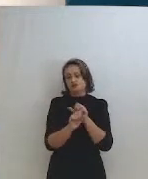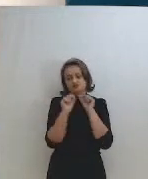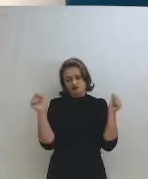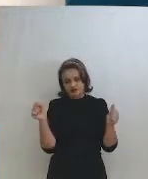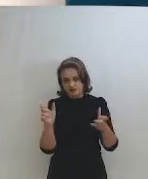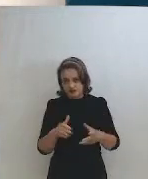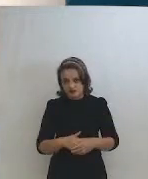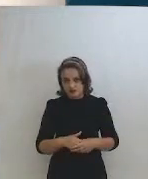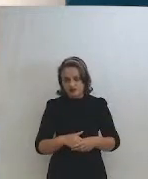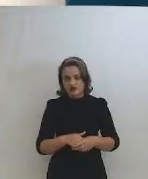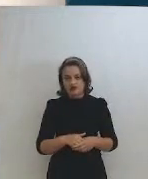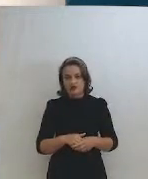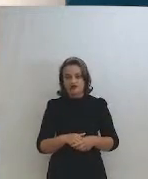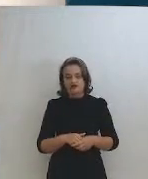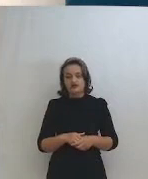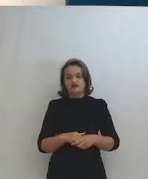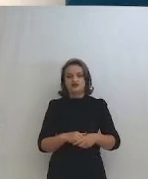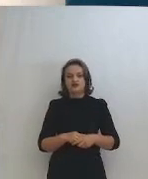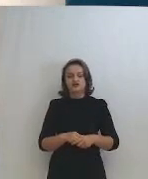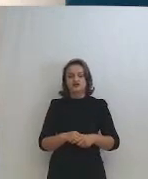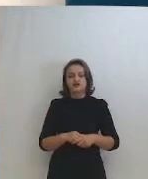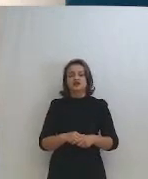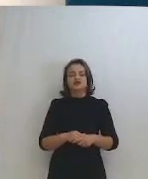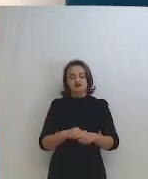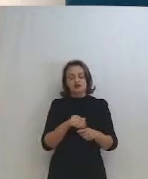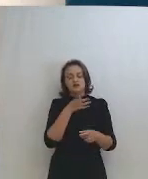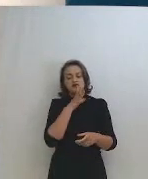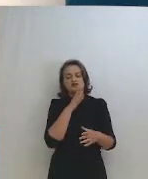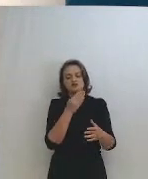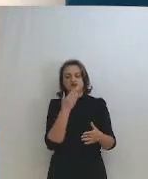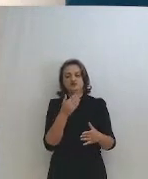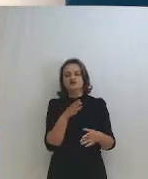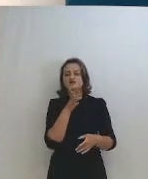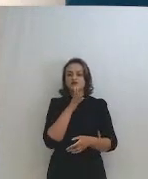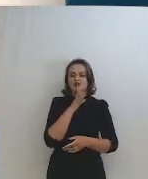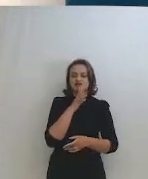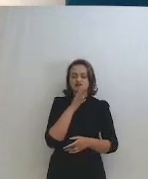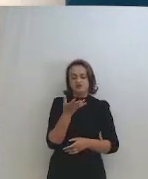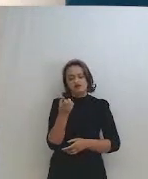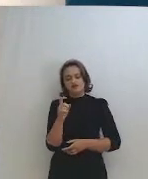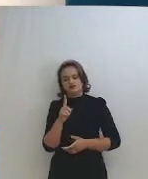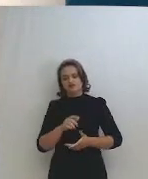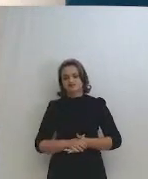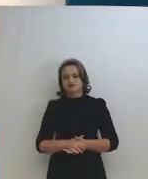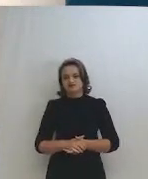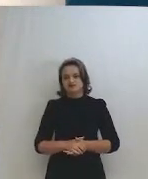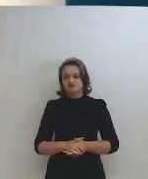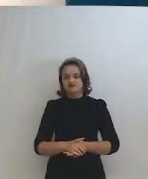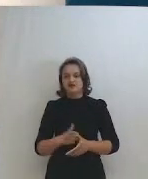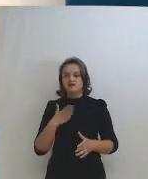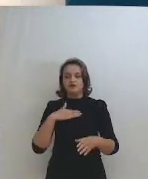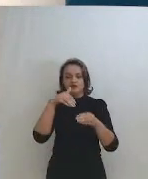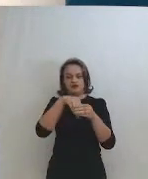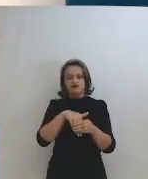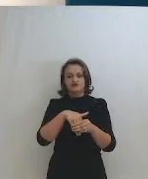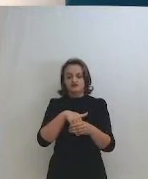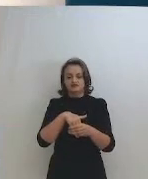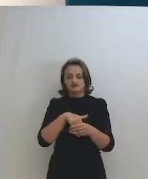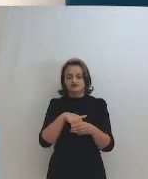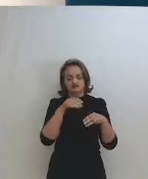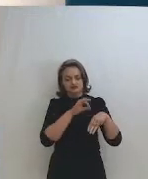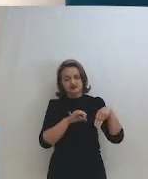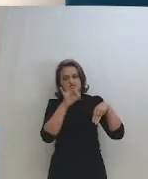de conhecer parcialmente do pedido nessa extensão desprovida. É como eu voto, ministra Laurita